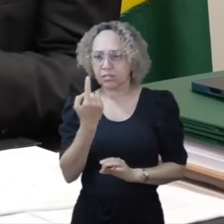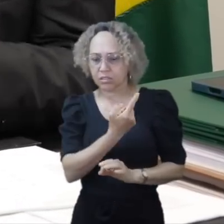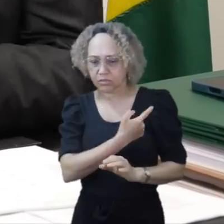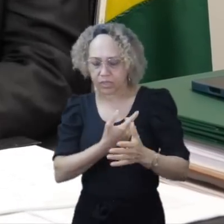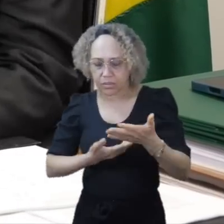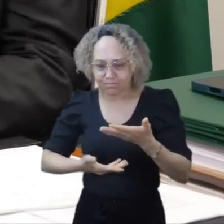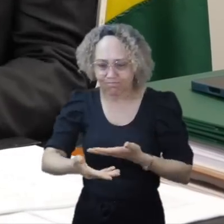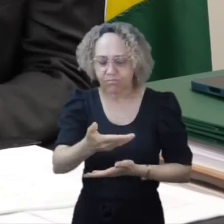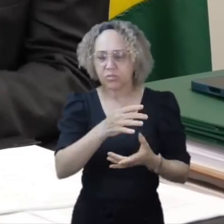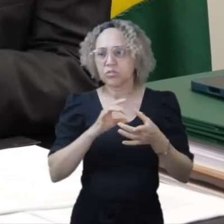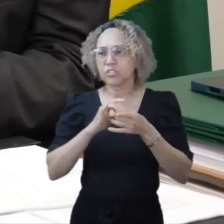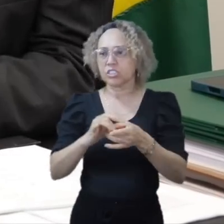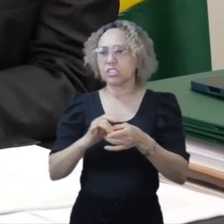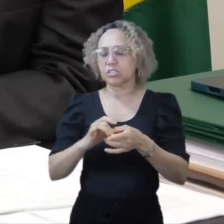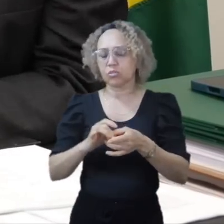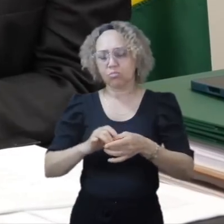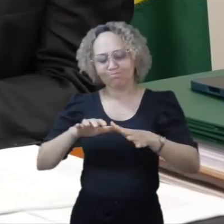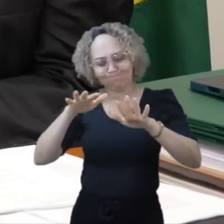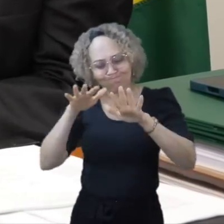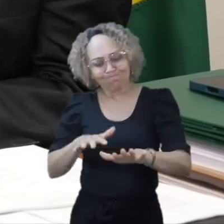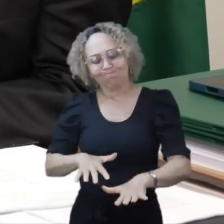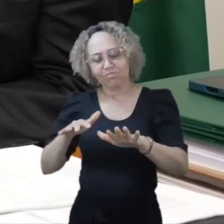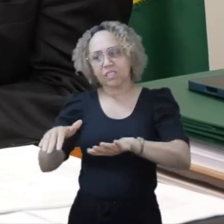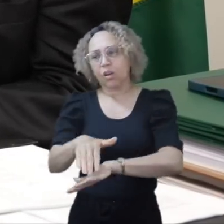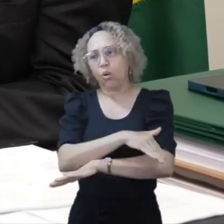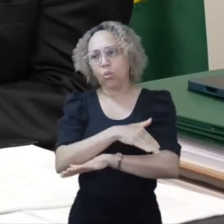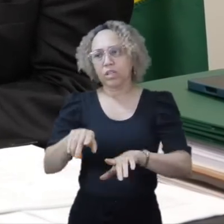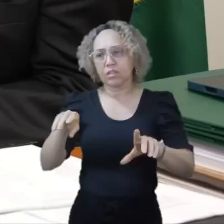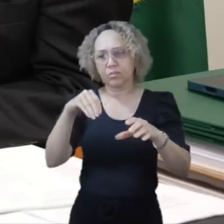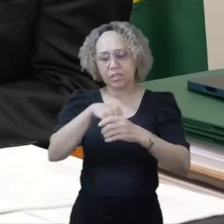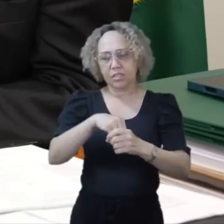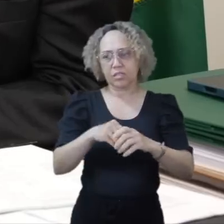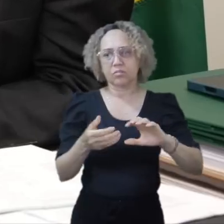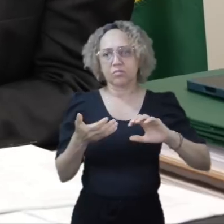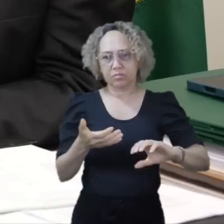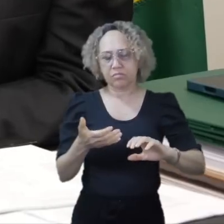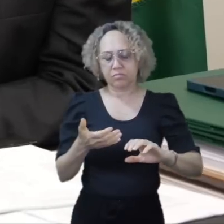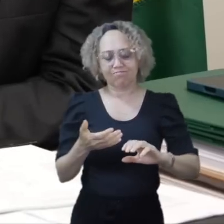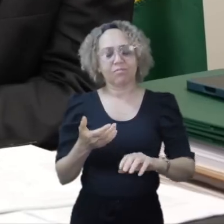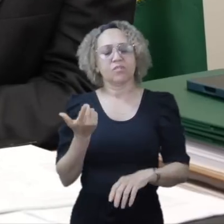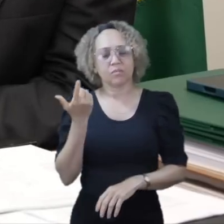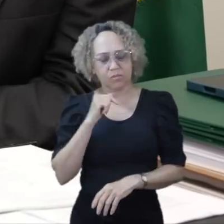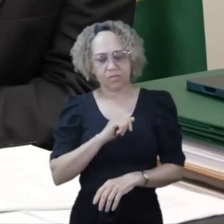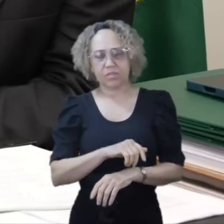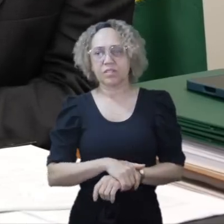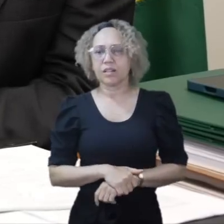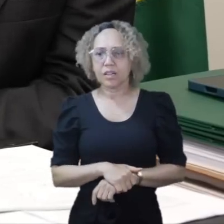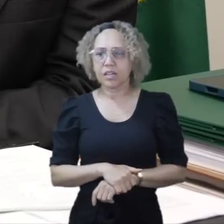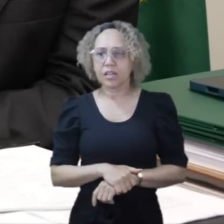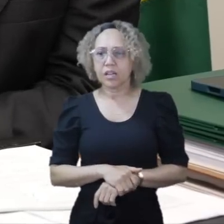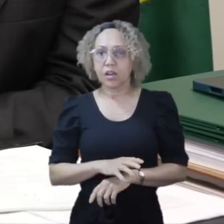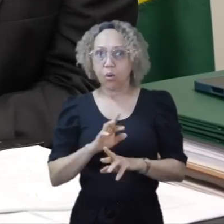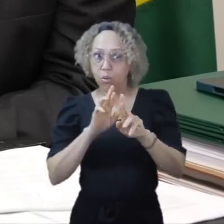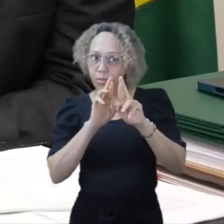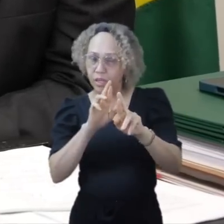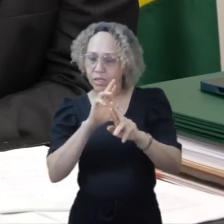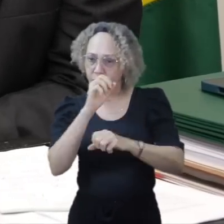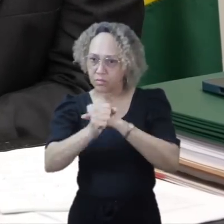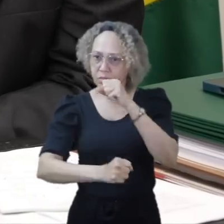unidos nas ruas e no parlamento, a gente tem grandes conquistas. A expectativa de crescimento do salário mínimo para o ano que vem